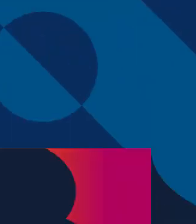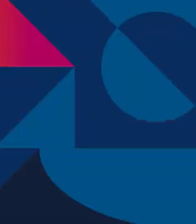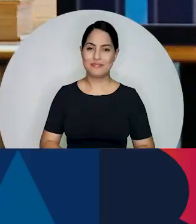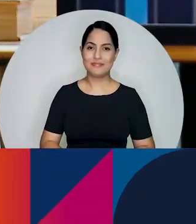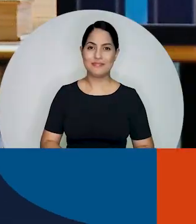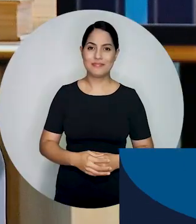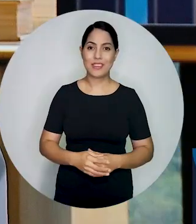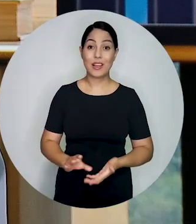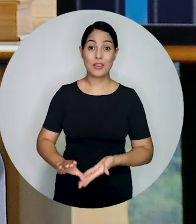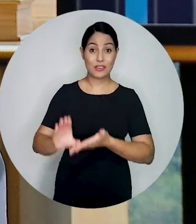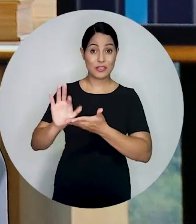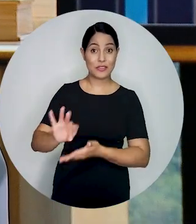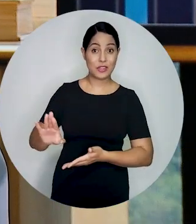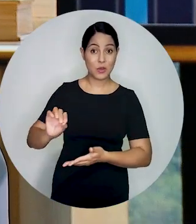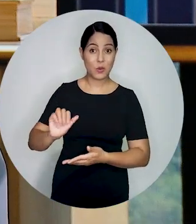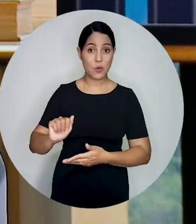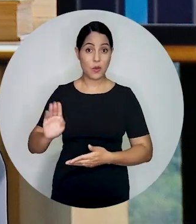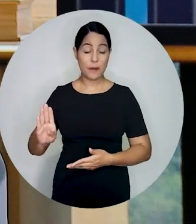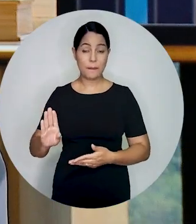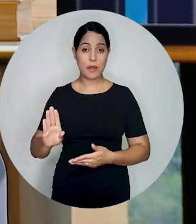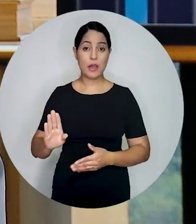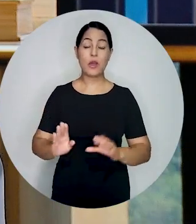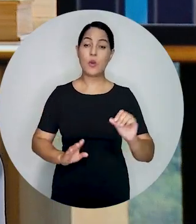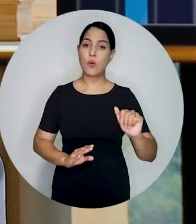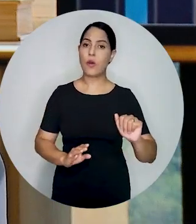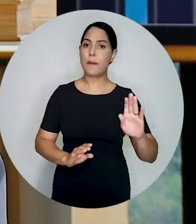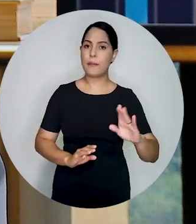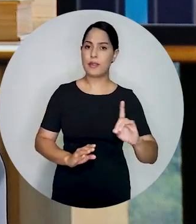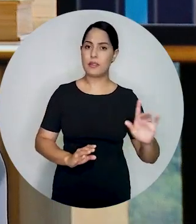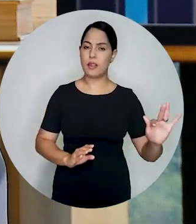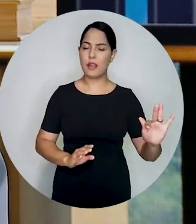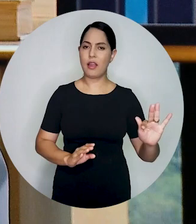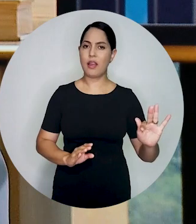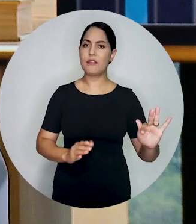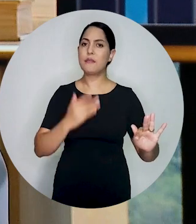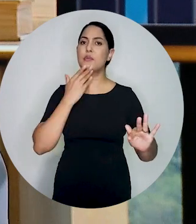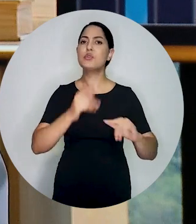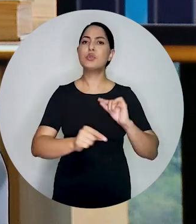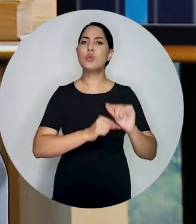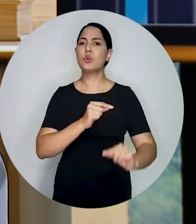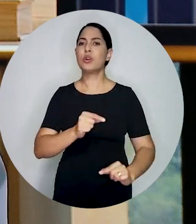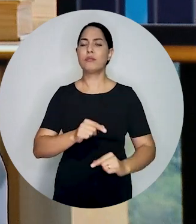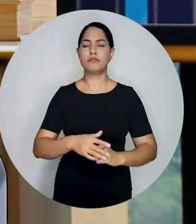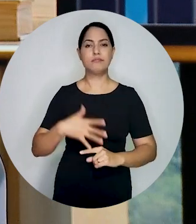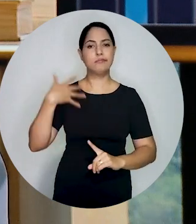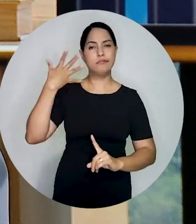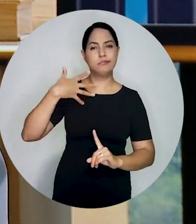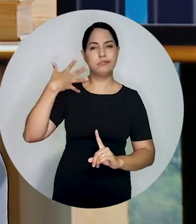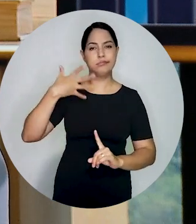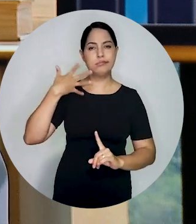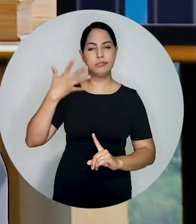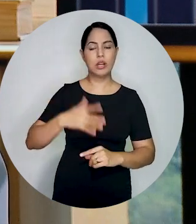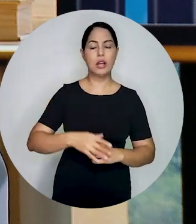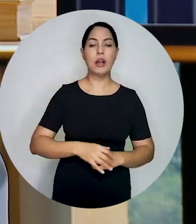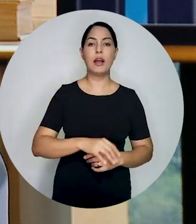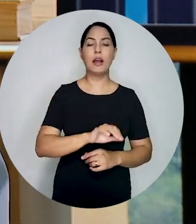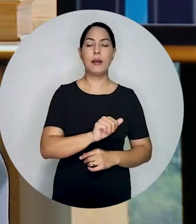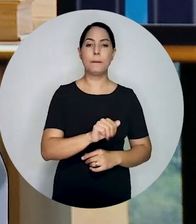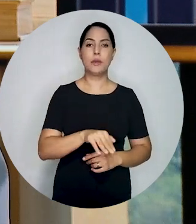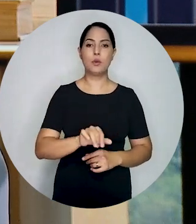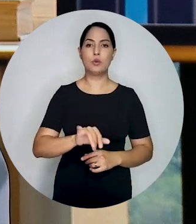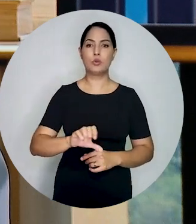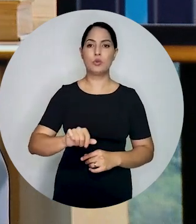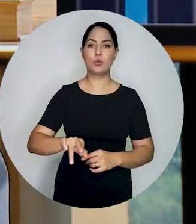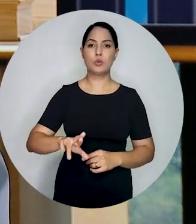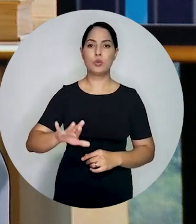advogadas. O Conselho Federal da OAB e a OAB do Distrito Federal solicitaram ao Supremo Tribunal Federal ingresso com amicus